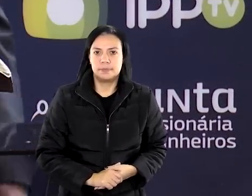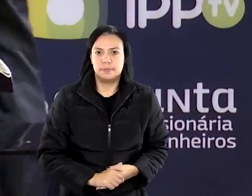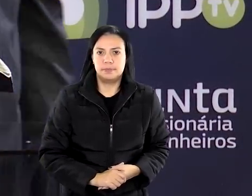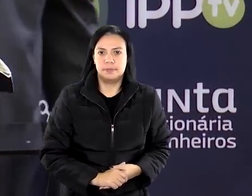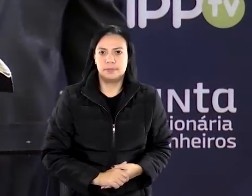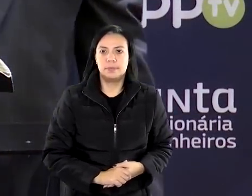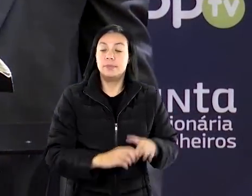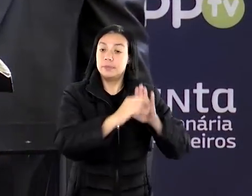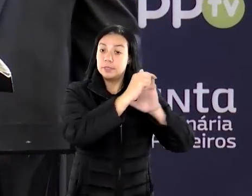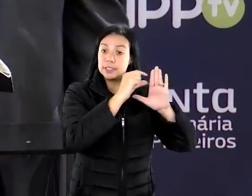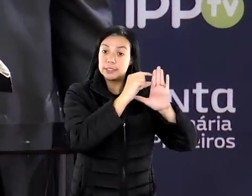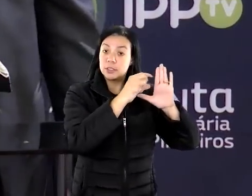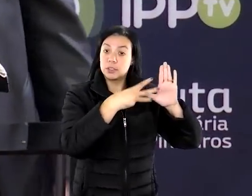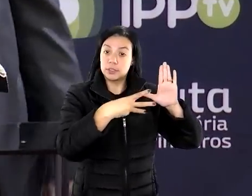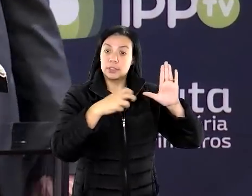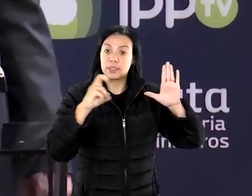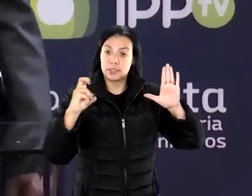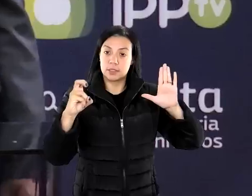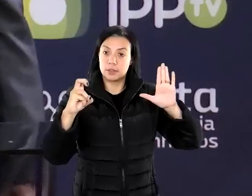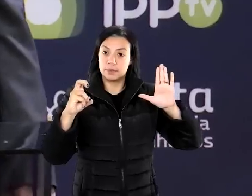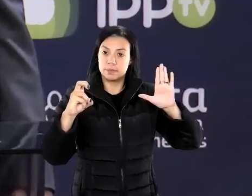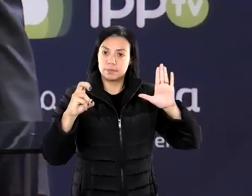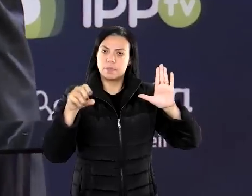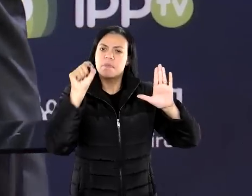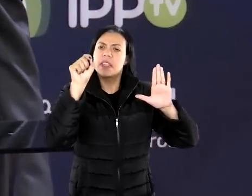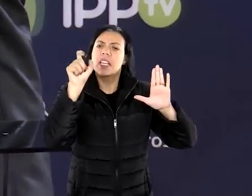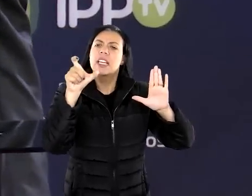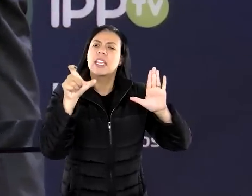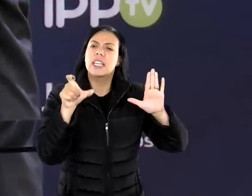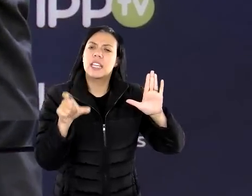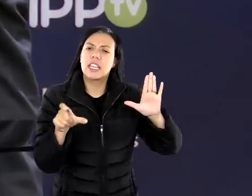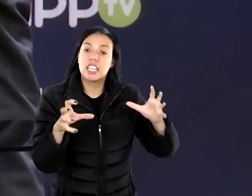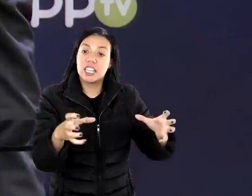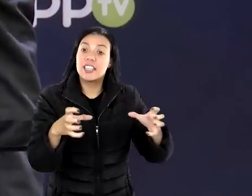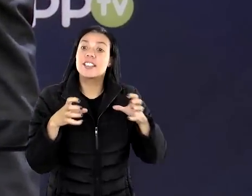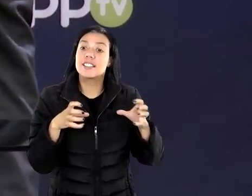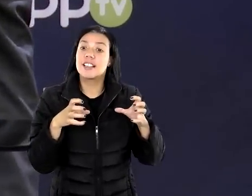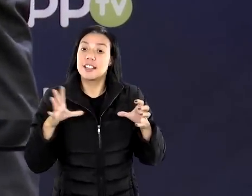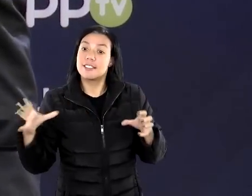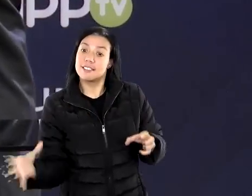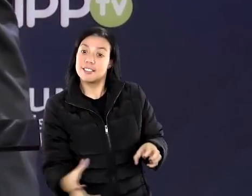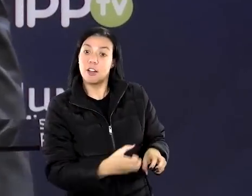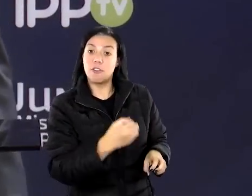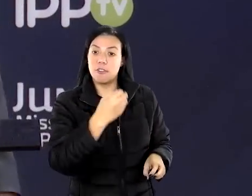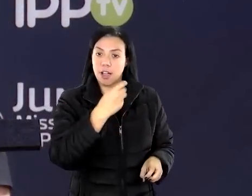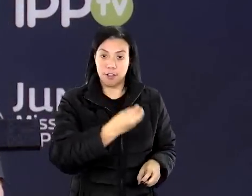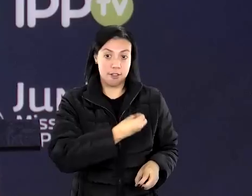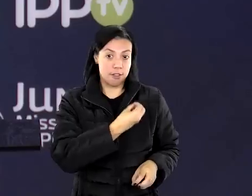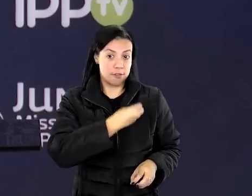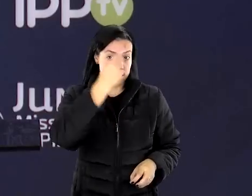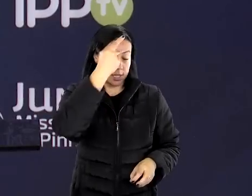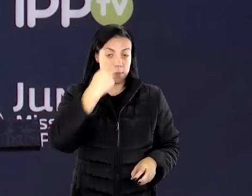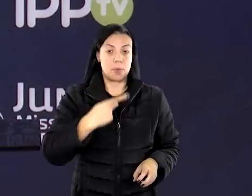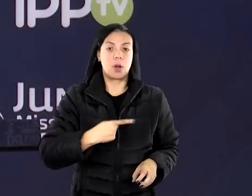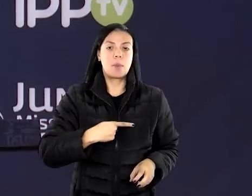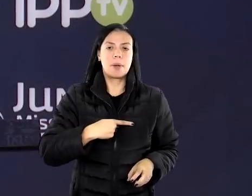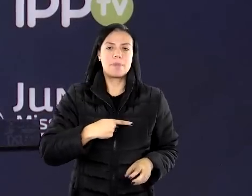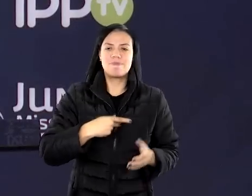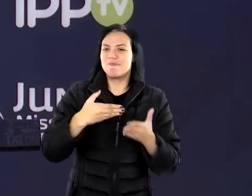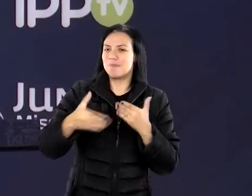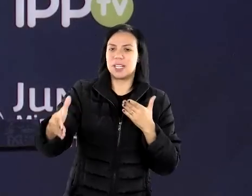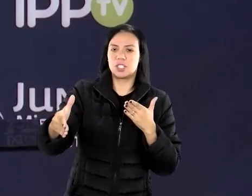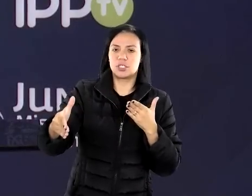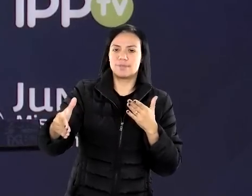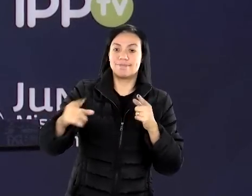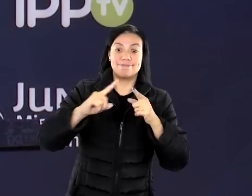versículo 35, quem quiser, pois, salvar a sua vida, o quê? Perdê-la. E quem perder a vida por causa de mim, do evangelho,